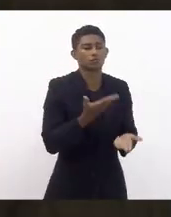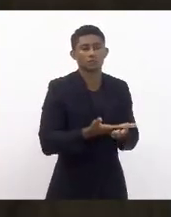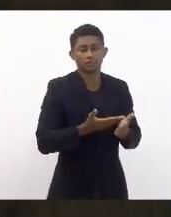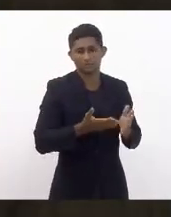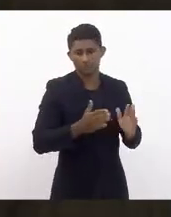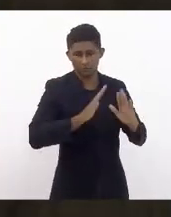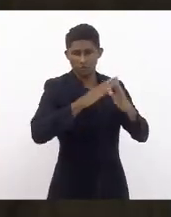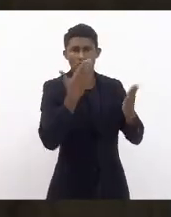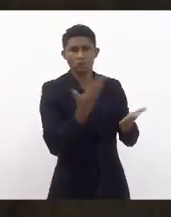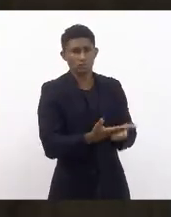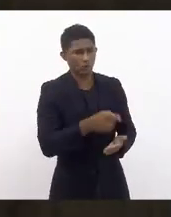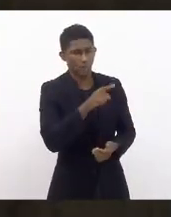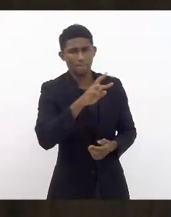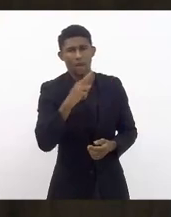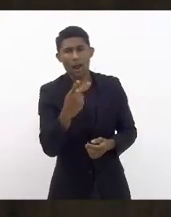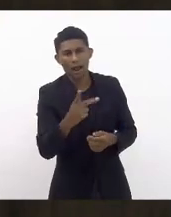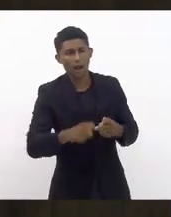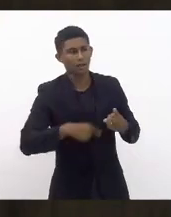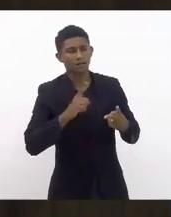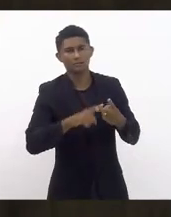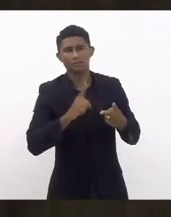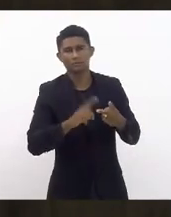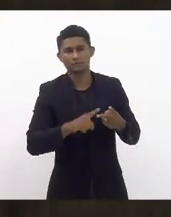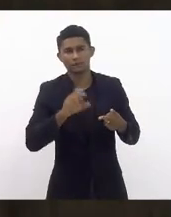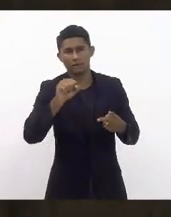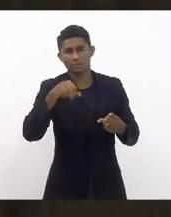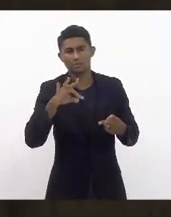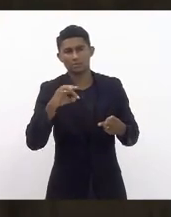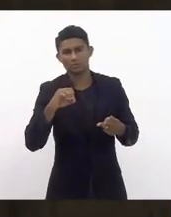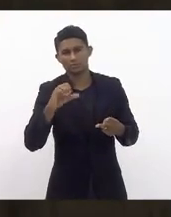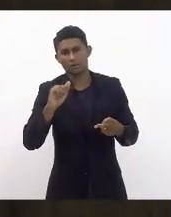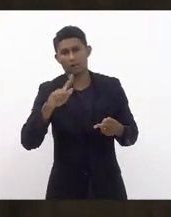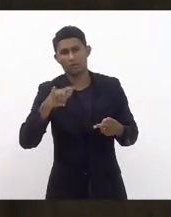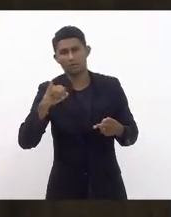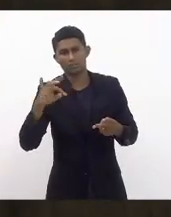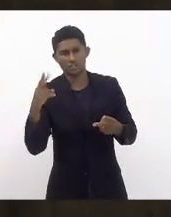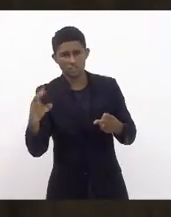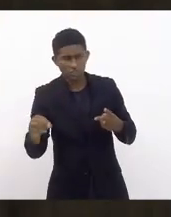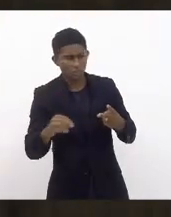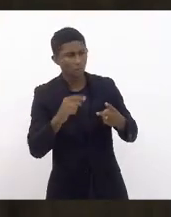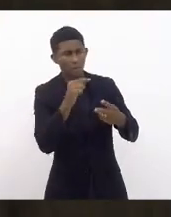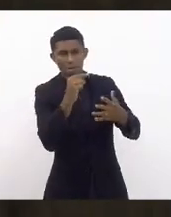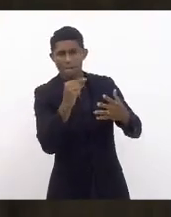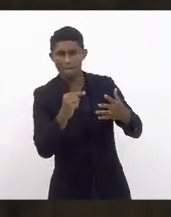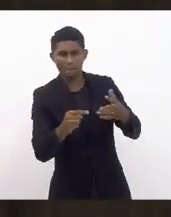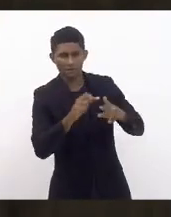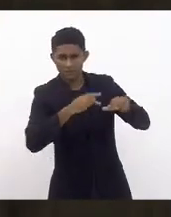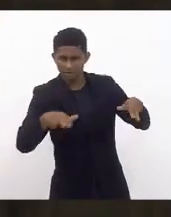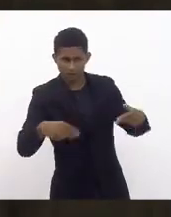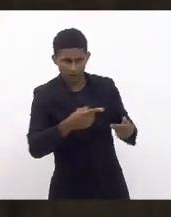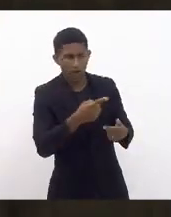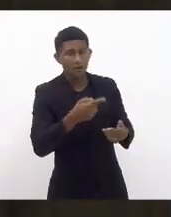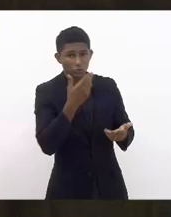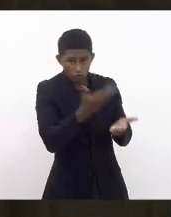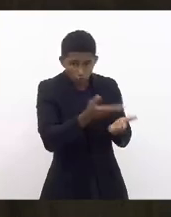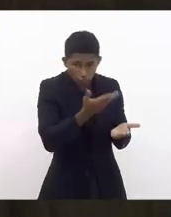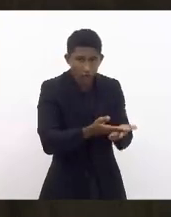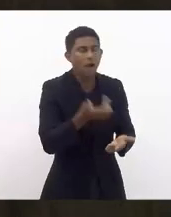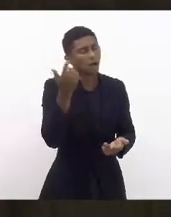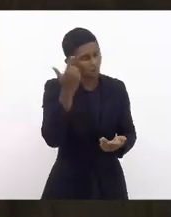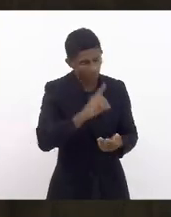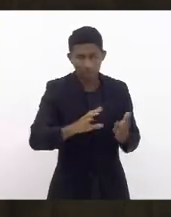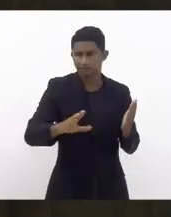Bento, PH, Santo Agostinho, esses conseguem passar para a UERJ e para a